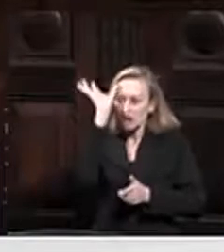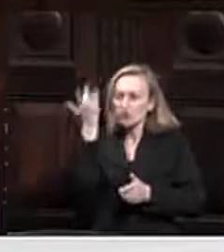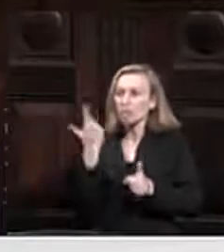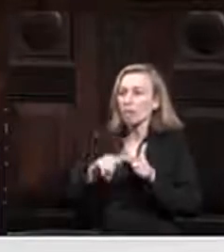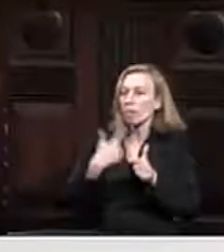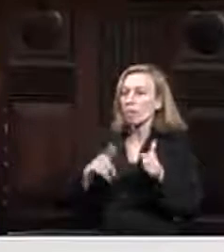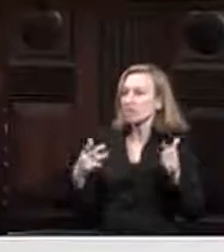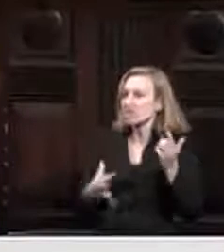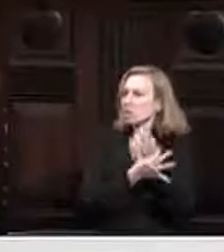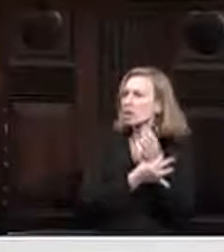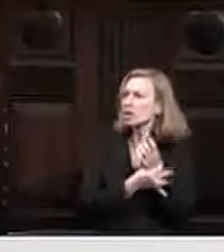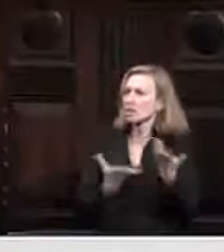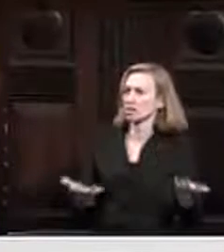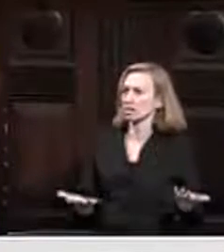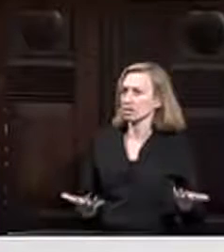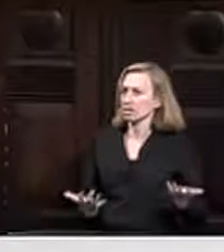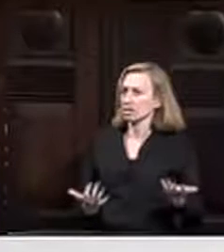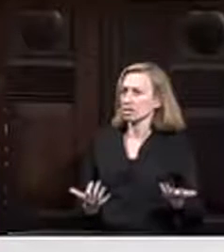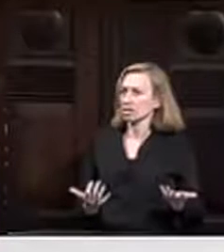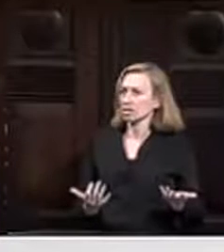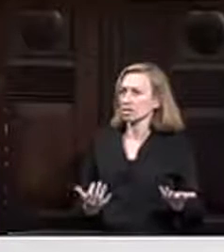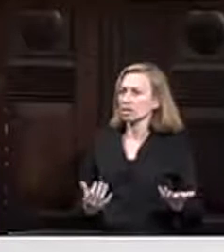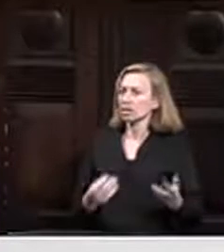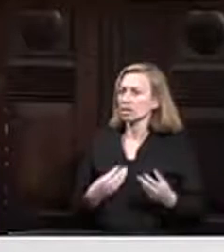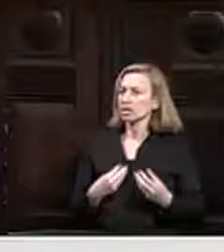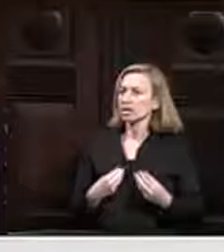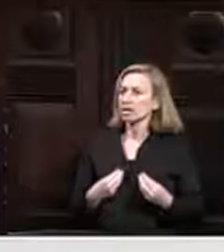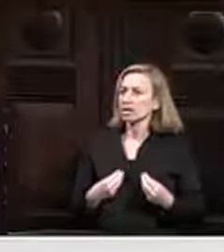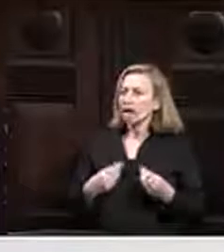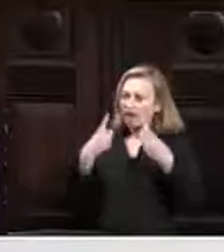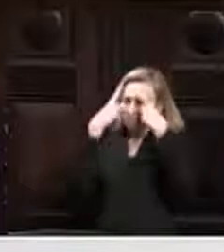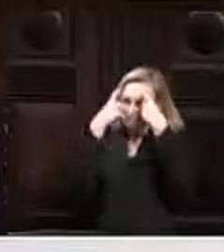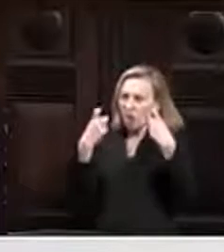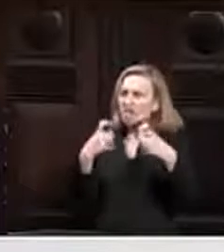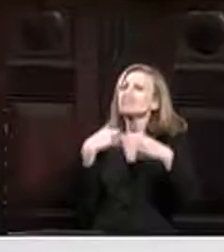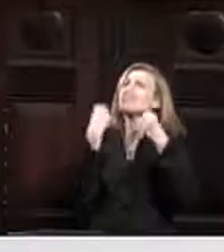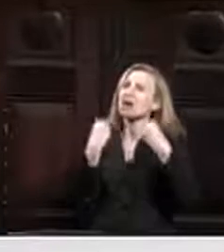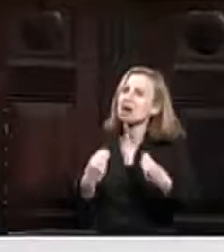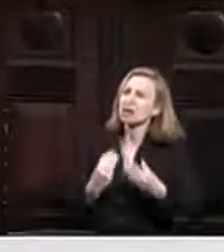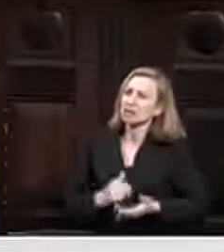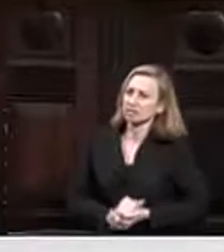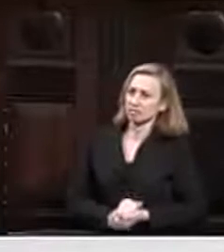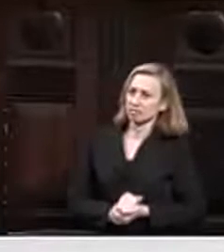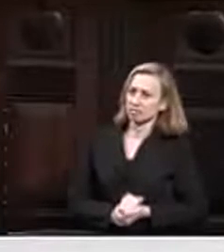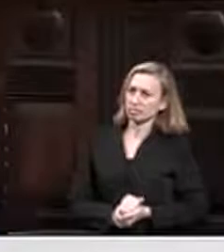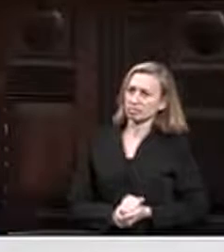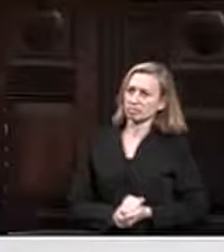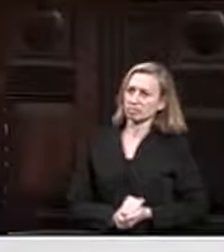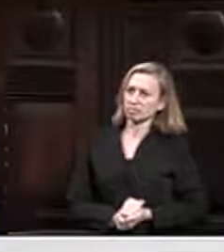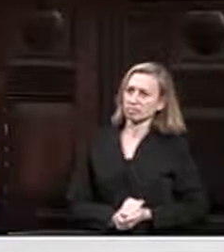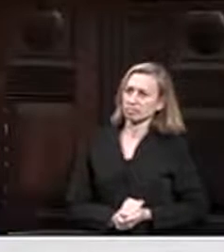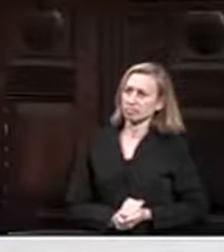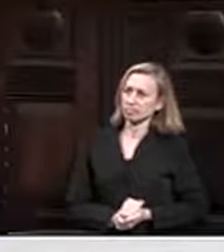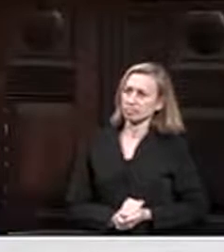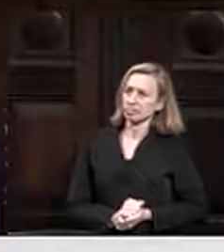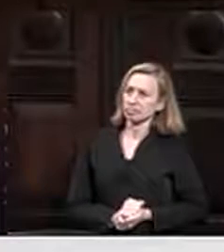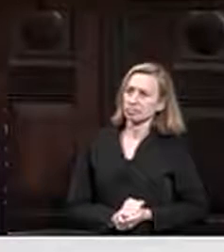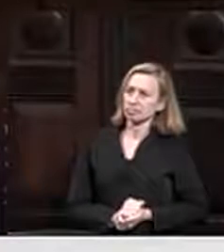bala de canhão essa que foi utilizada para quê? Para esvaziar o fundo da cultura. Isso que eles fizeram.